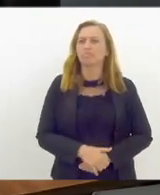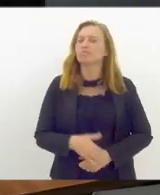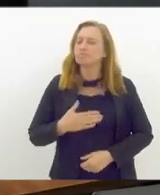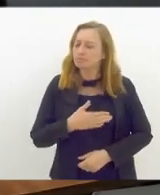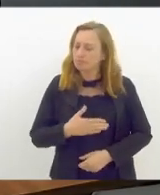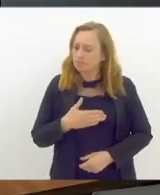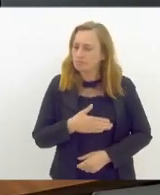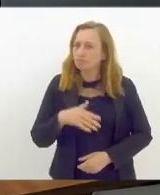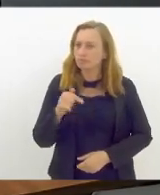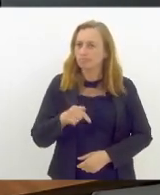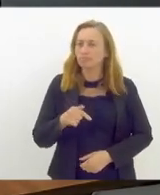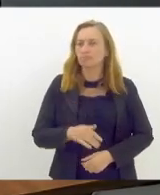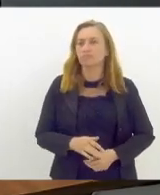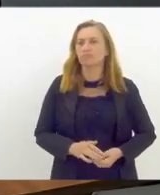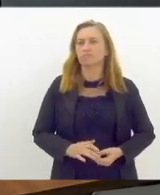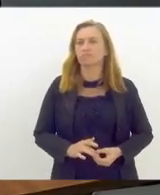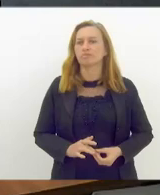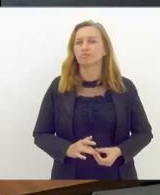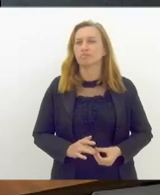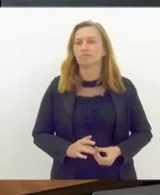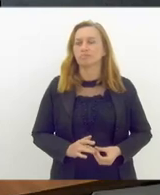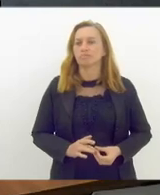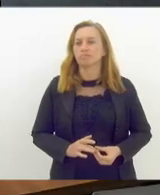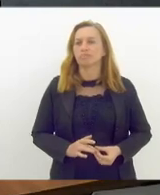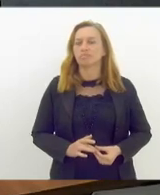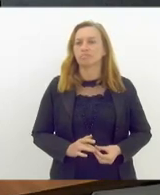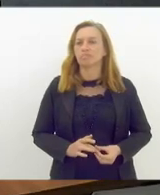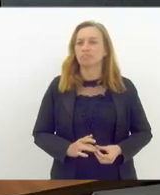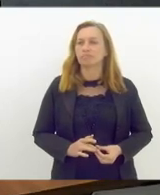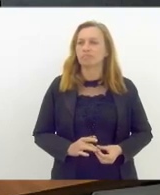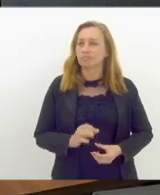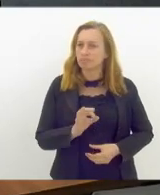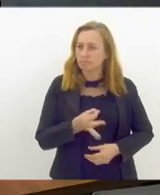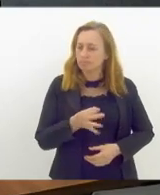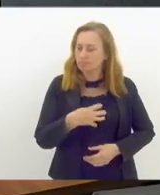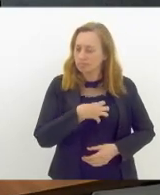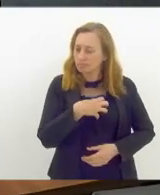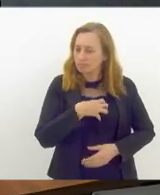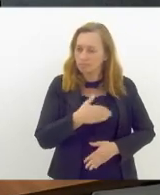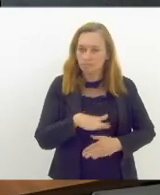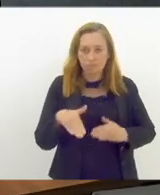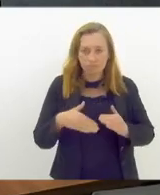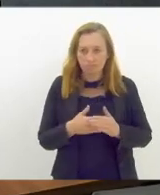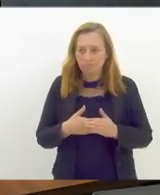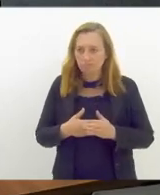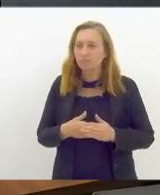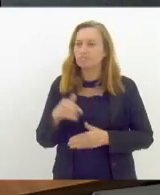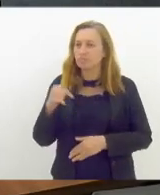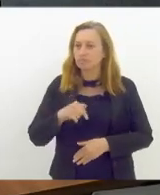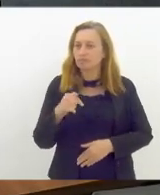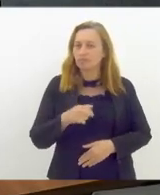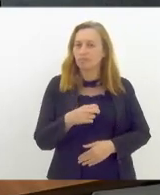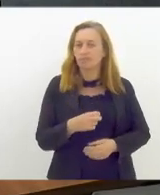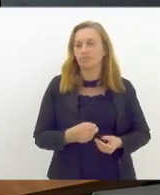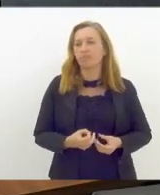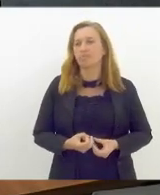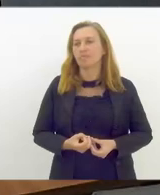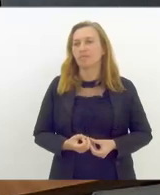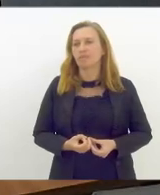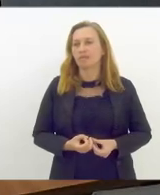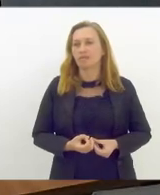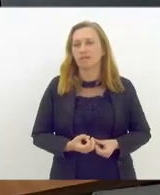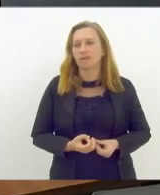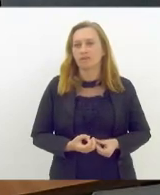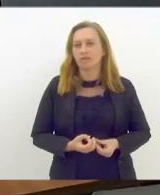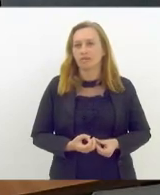gostaria aqui de... Eu tenho certeza que é o sentimento de todos e todas aqui presentes, porque nós já